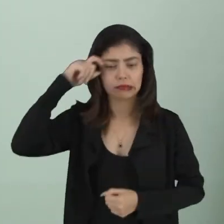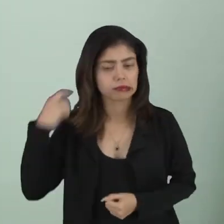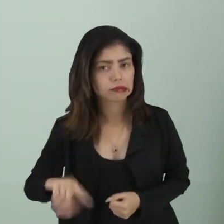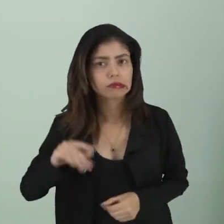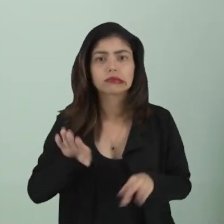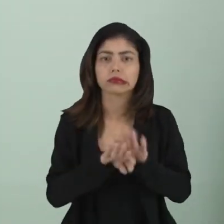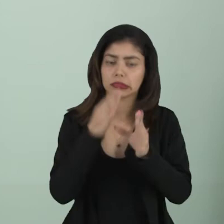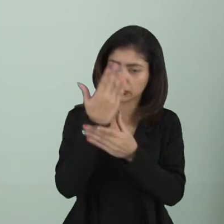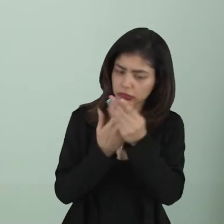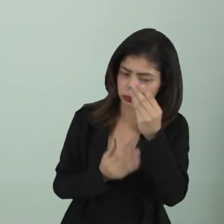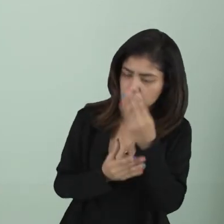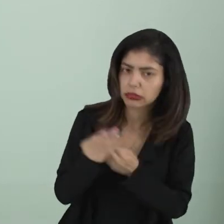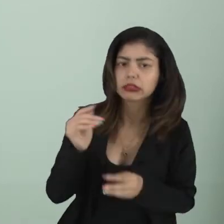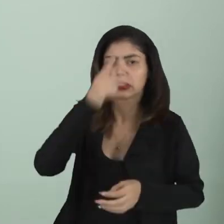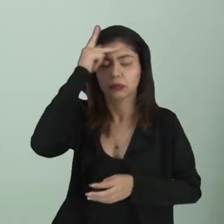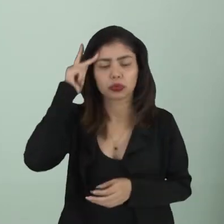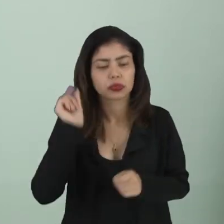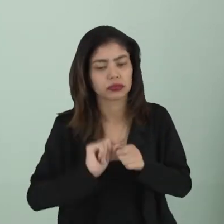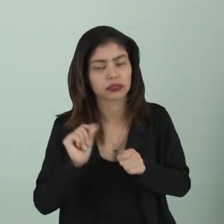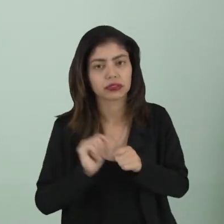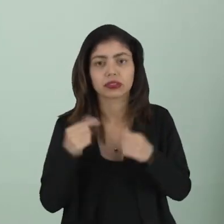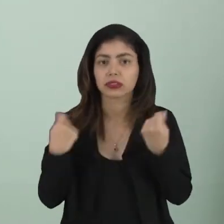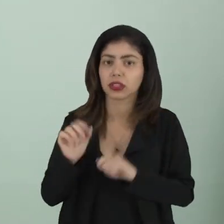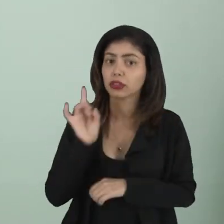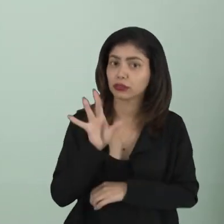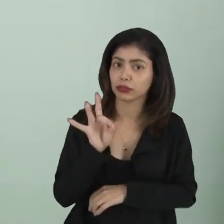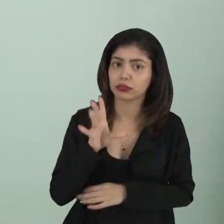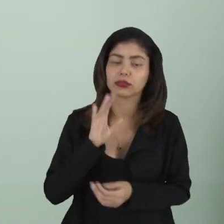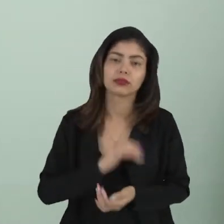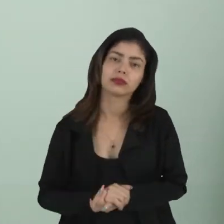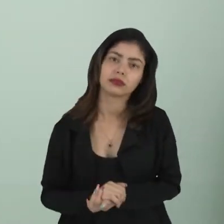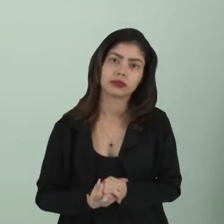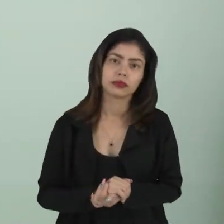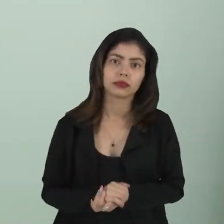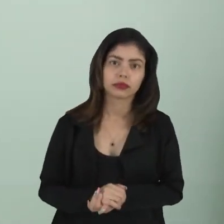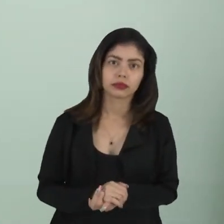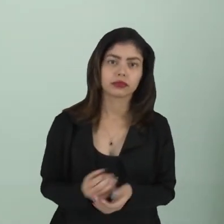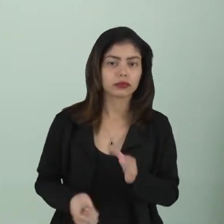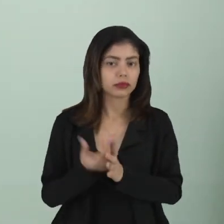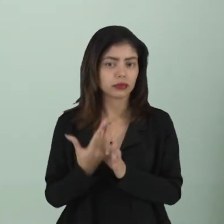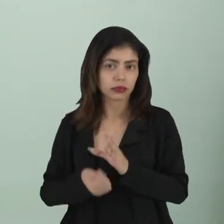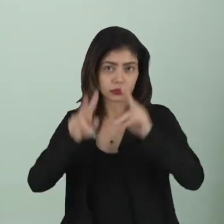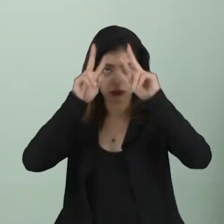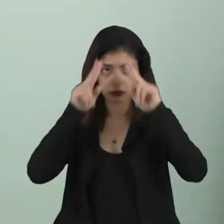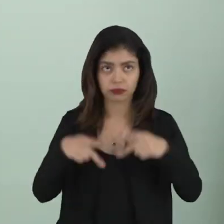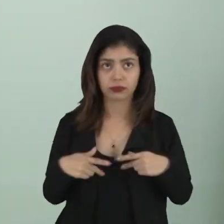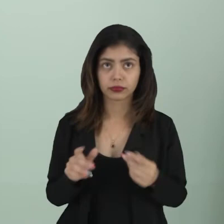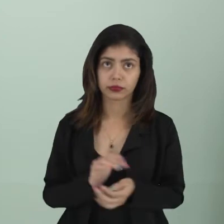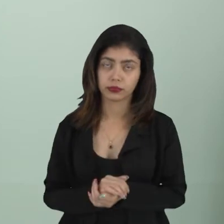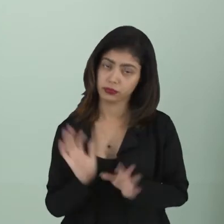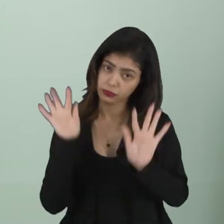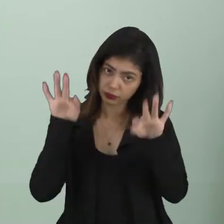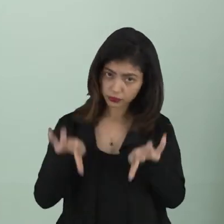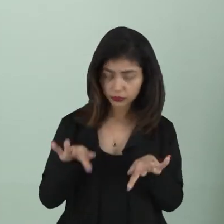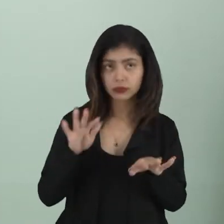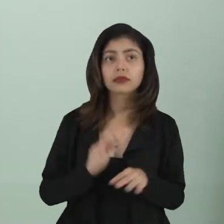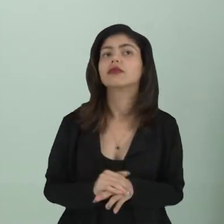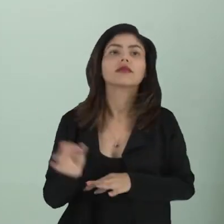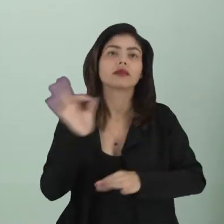trabalho feito manualmente, dependendo apenas da capacidade produtiva humana. E, por